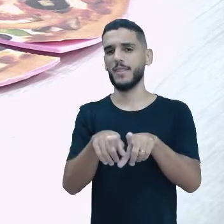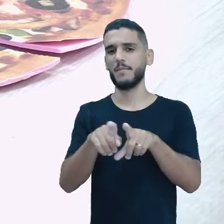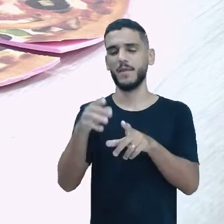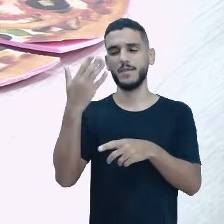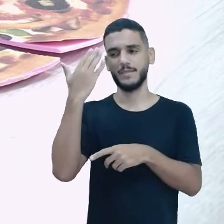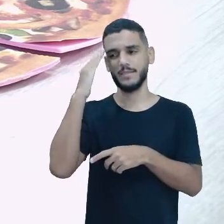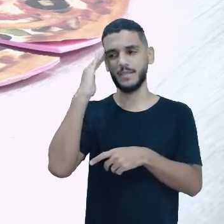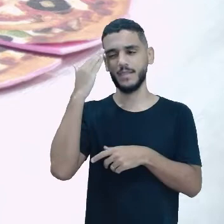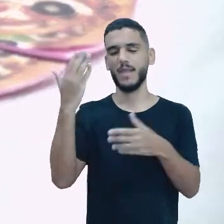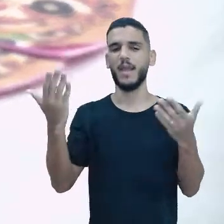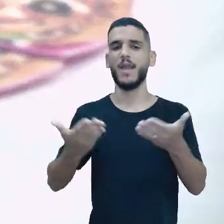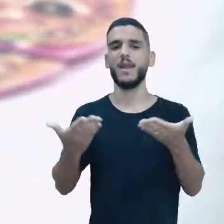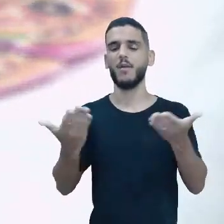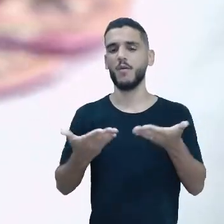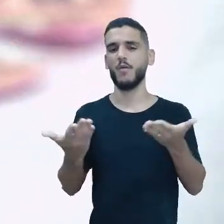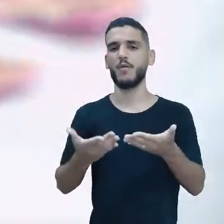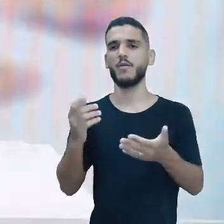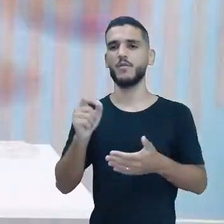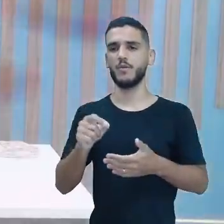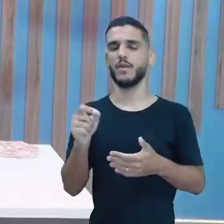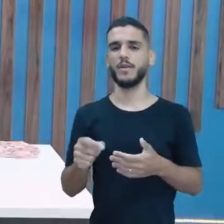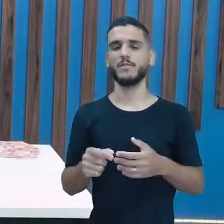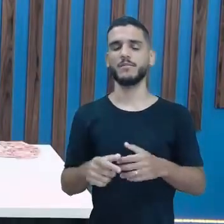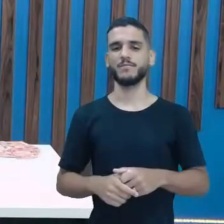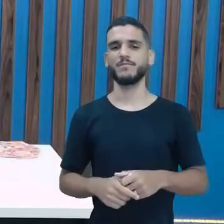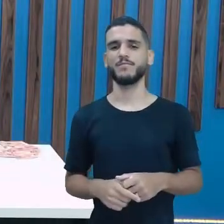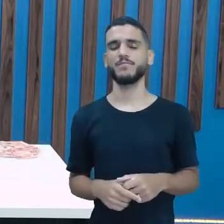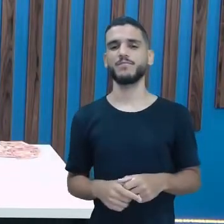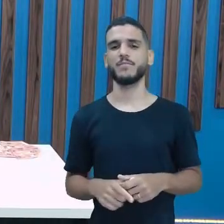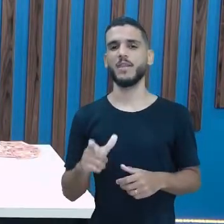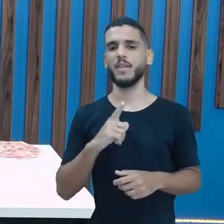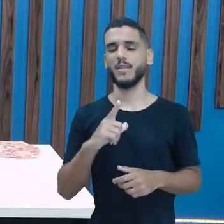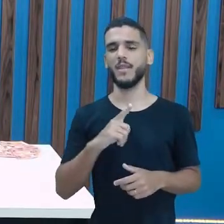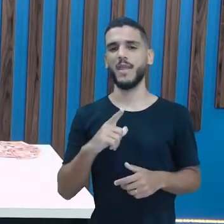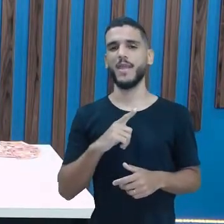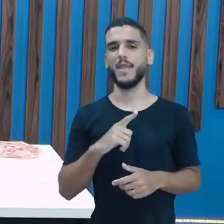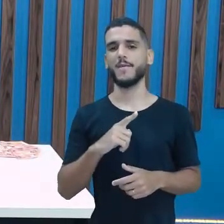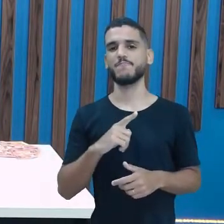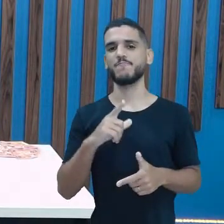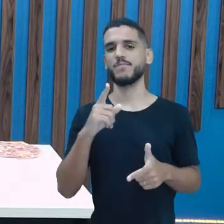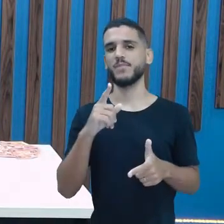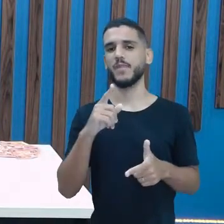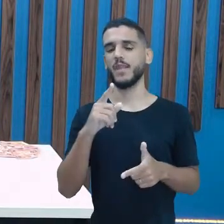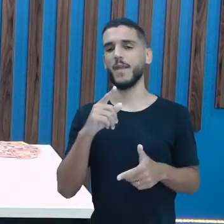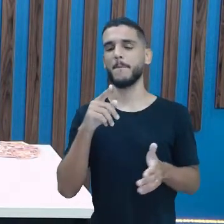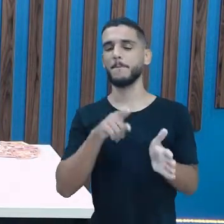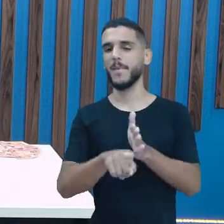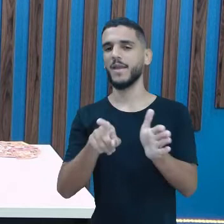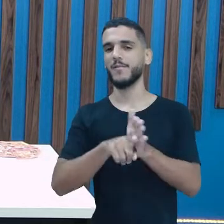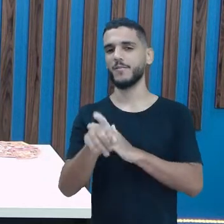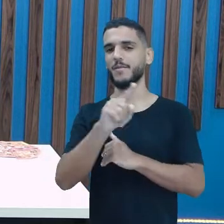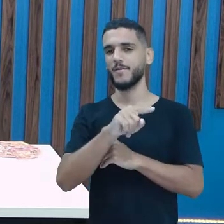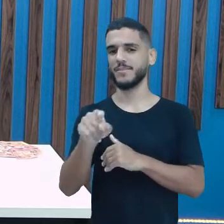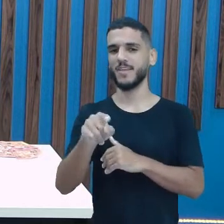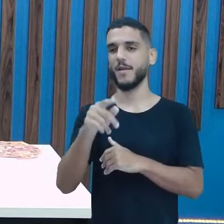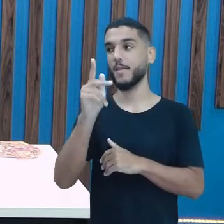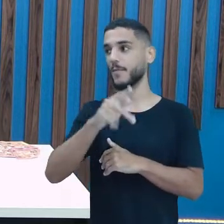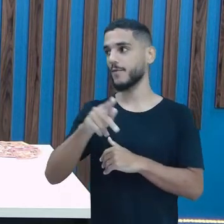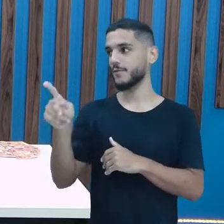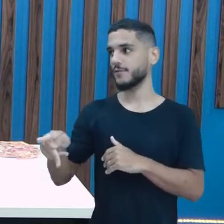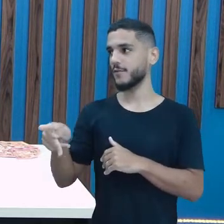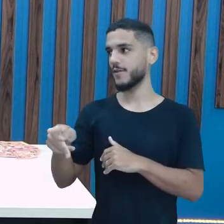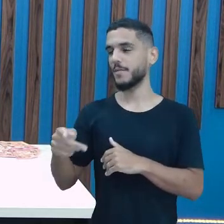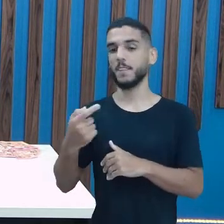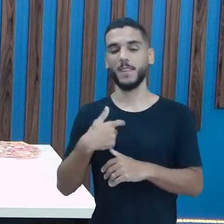entender, eu vou agora trazer alguns probleminhas aqui e vocês vão me ajudar. E aí, professora Sandra, fui justa